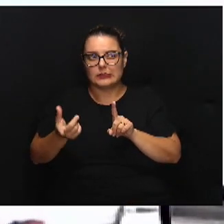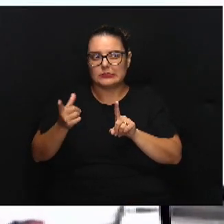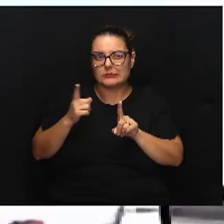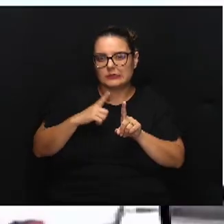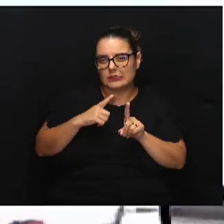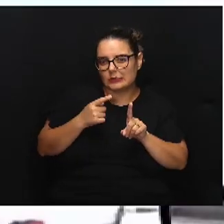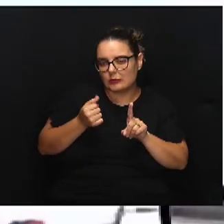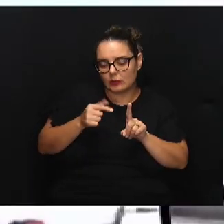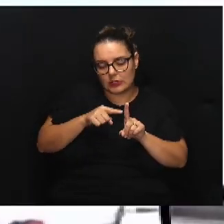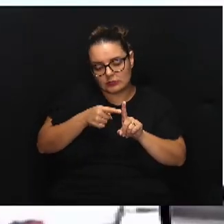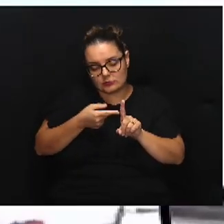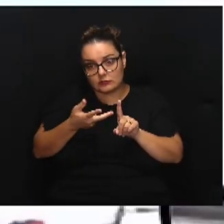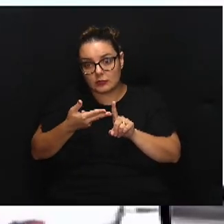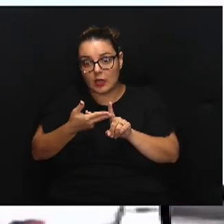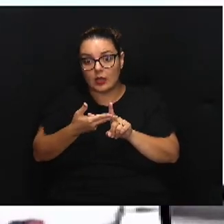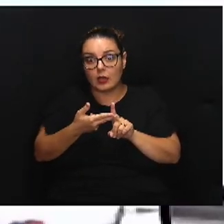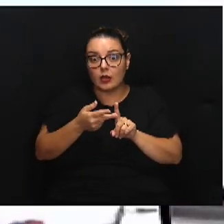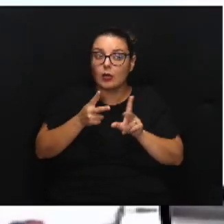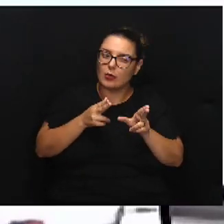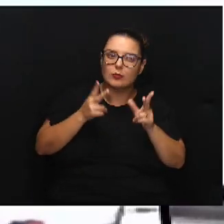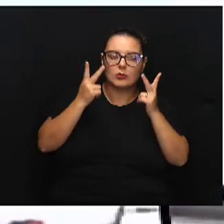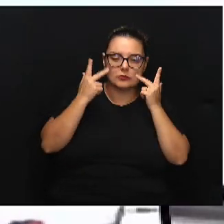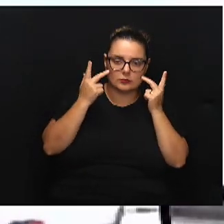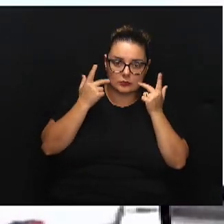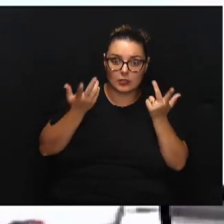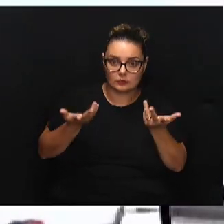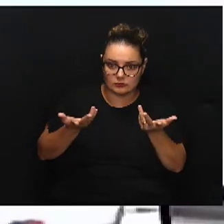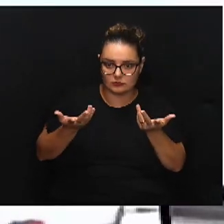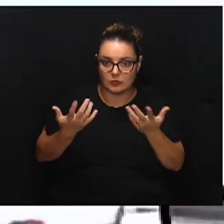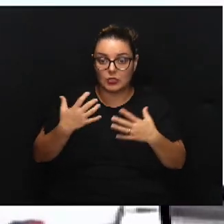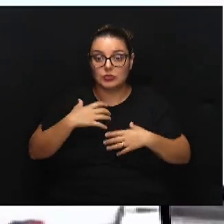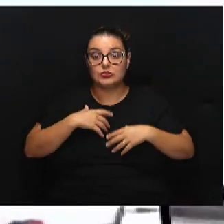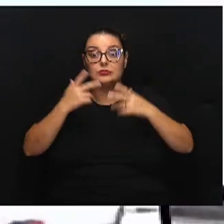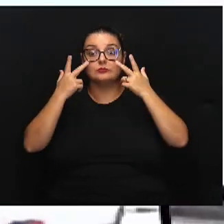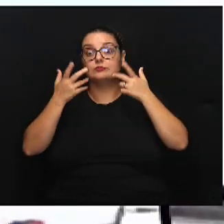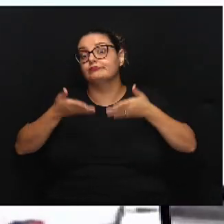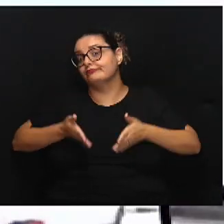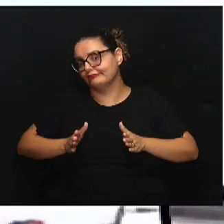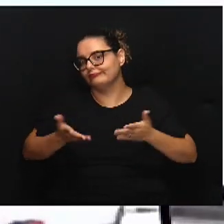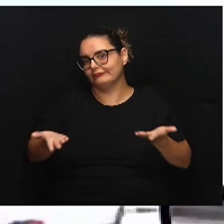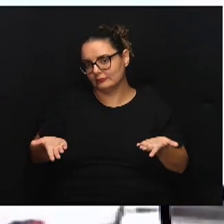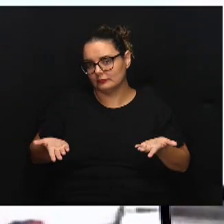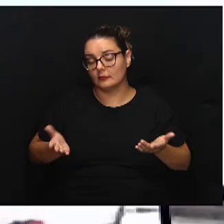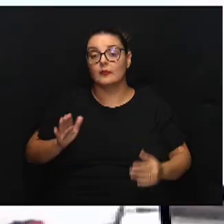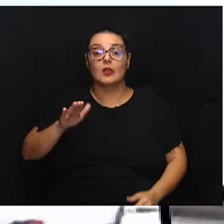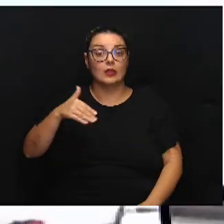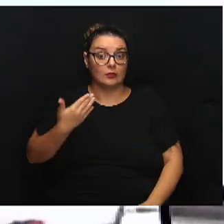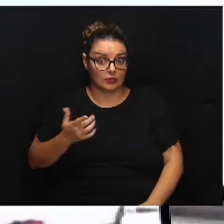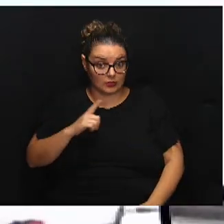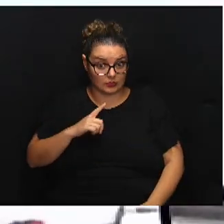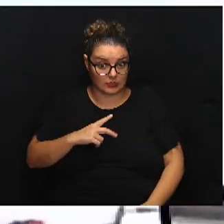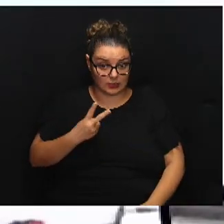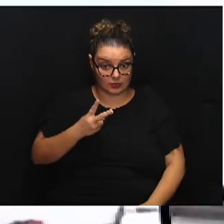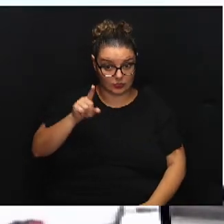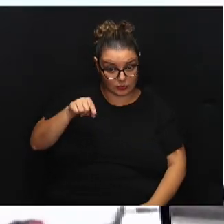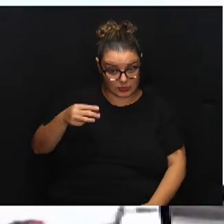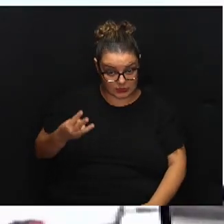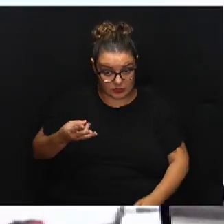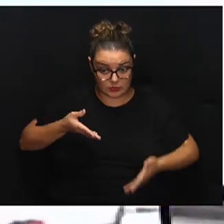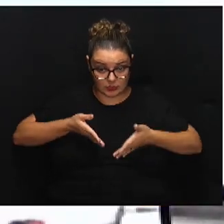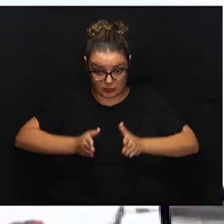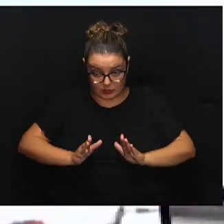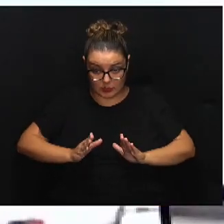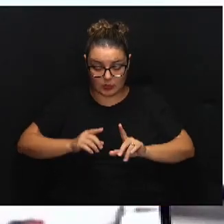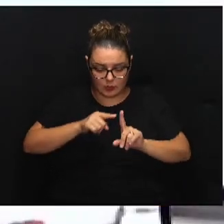que a cesárea como normalizada, uma forma natural de nascer. A partir do momento que você tem quase 2/3 dos partos acontecendo